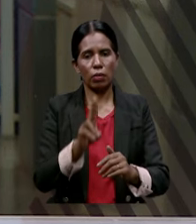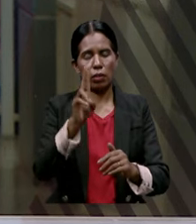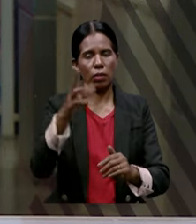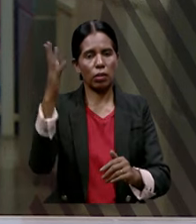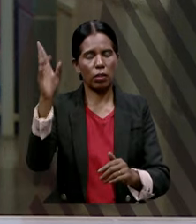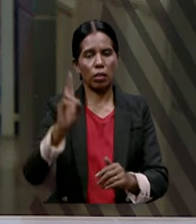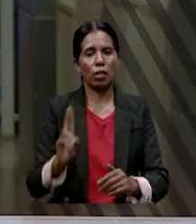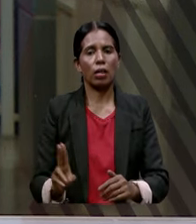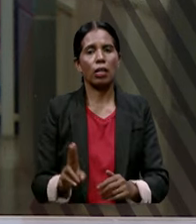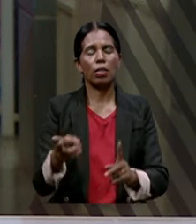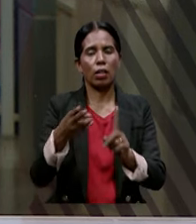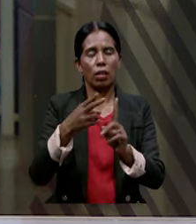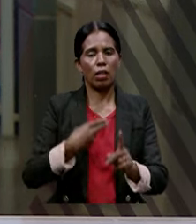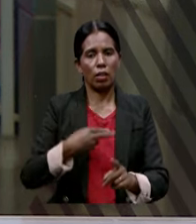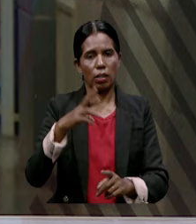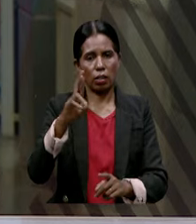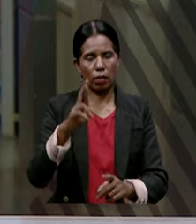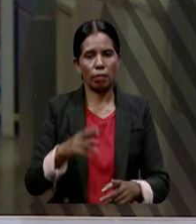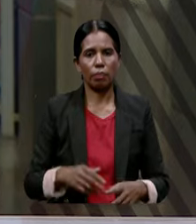Hera.